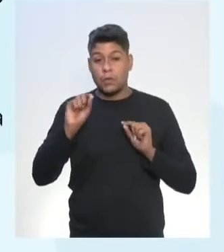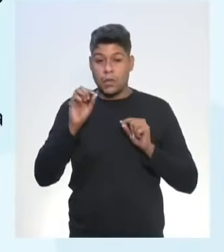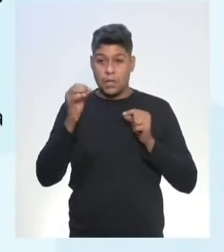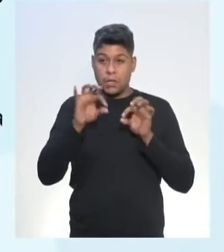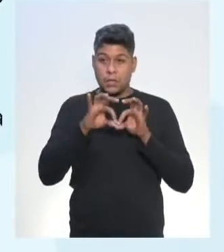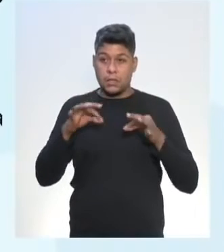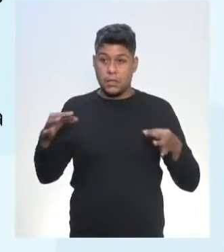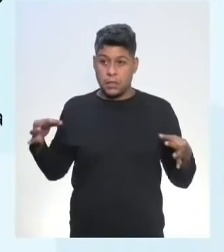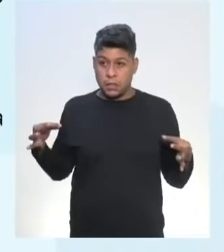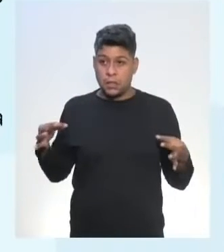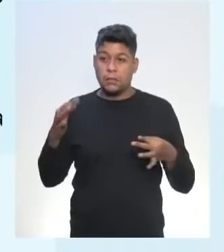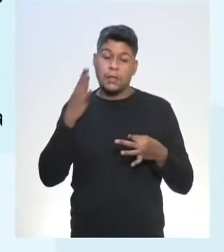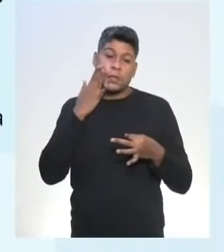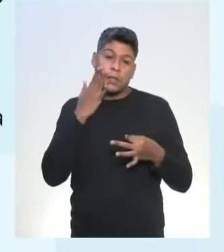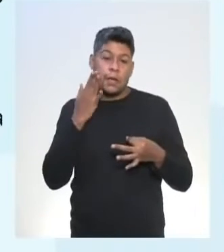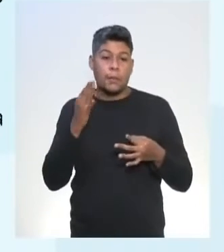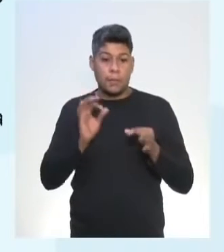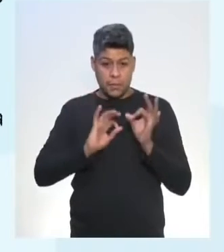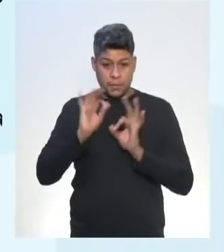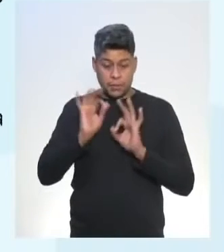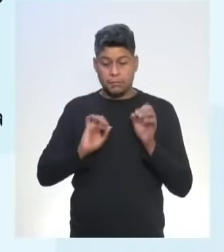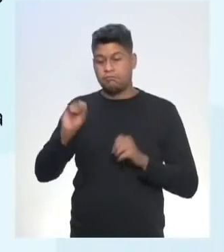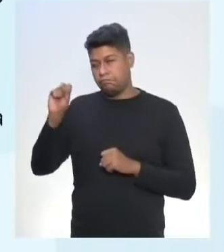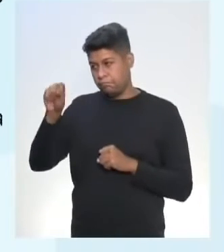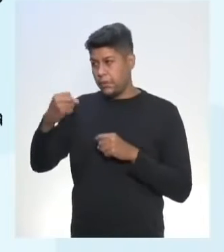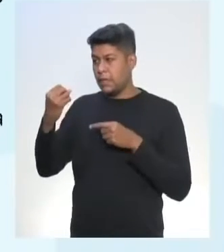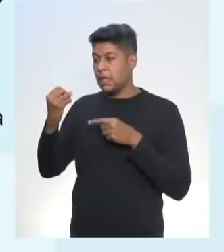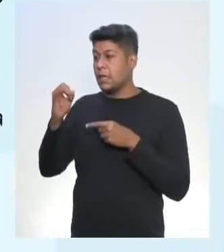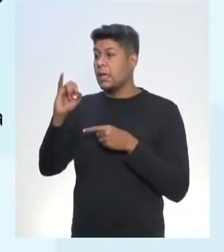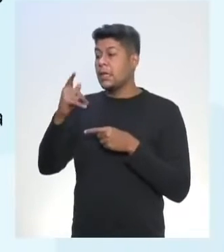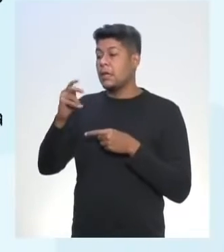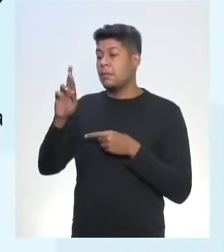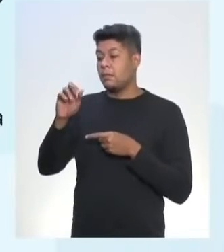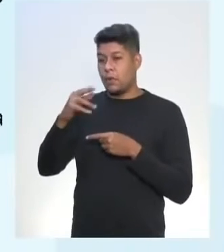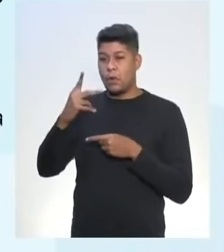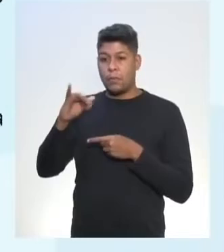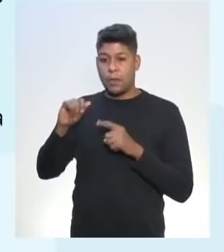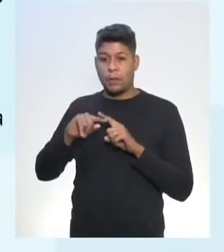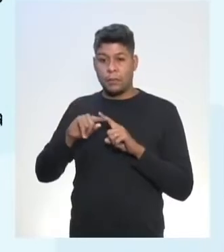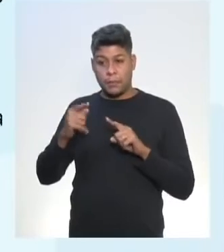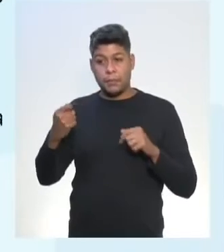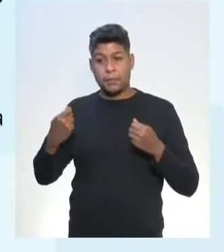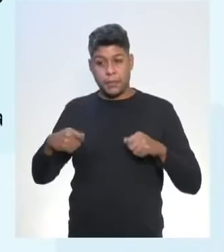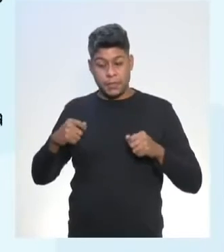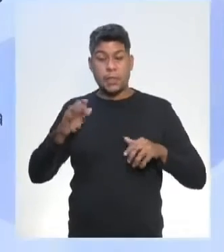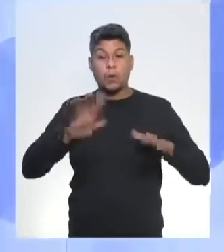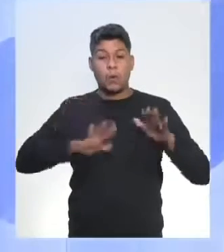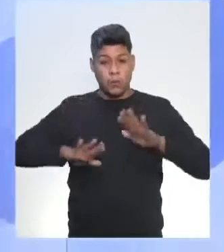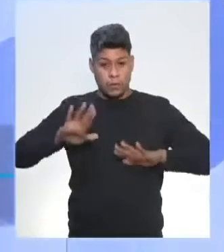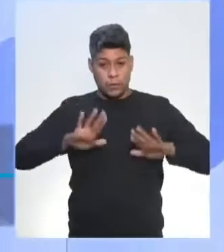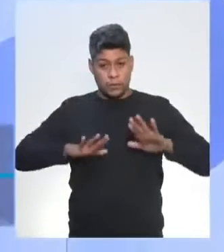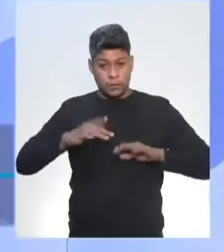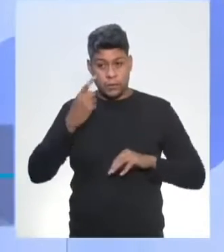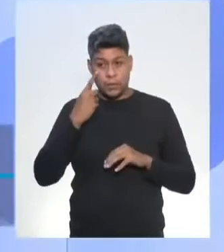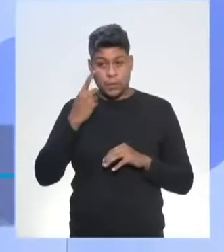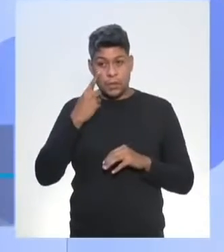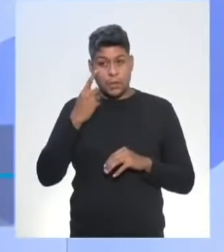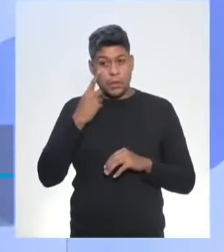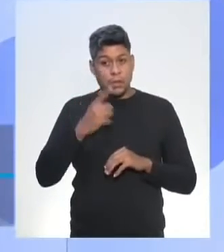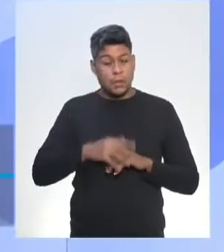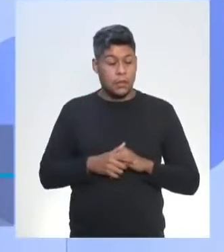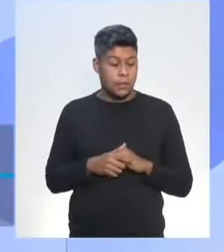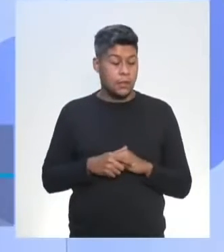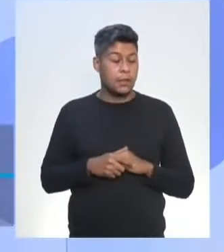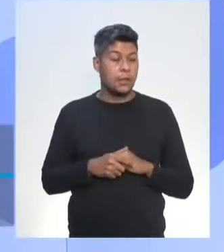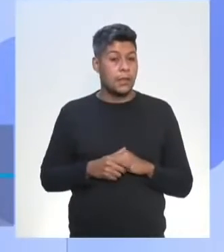simples é JC vai tá preparando salão ela é imprópria lá na indecente né gente toma cuidado foi isso né tomara eu trouxe só